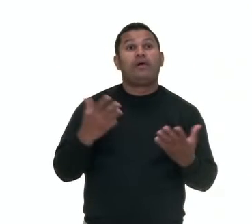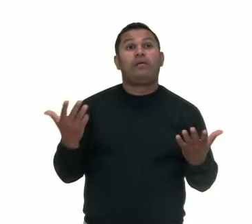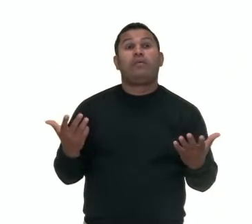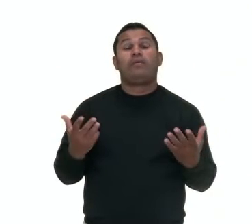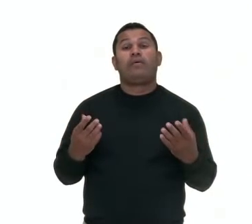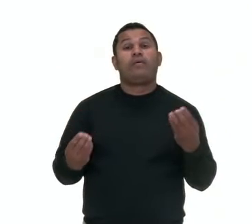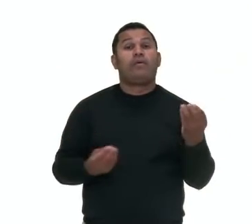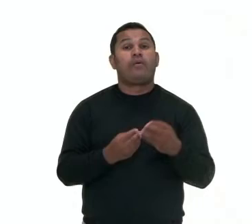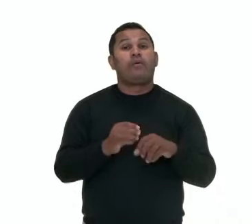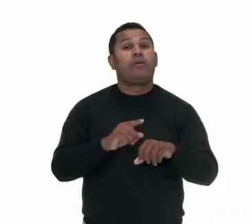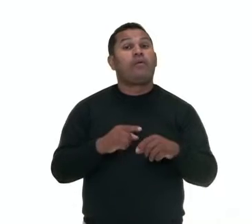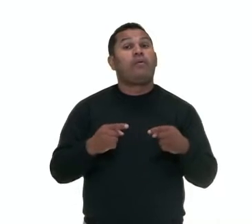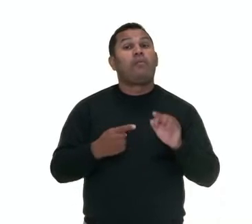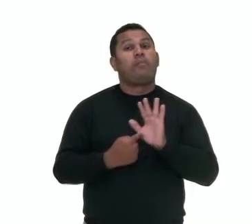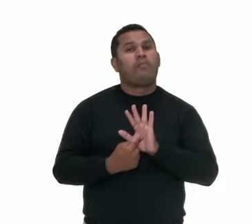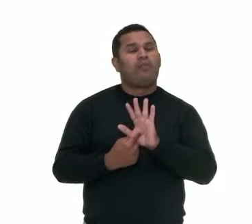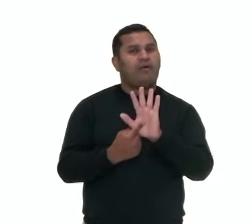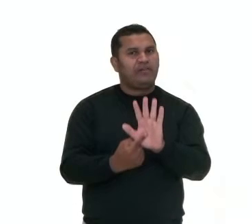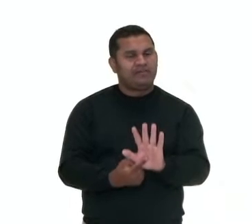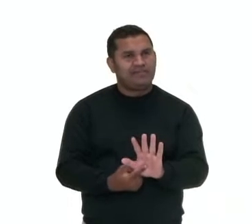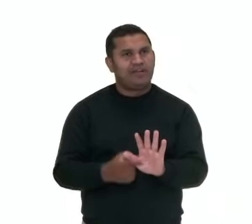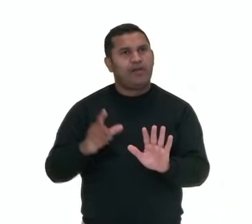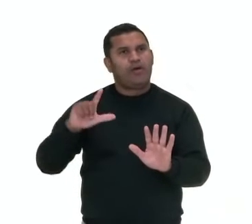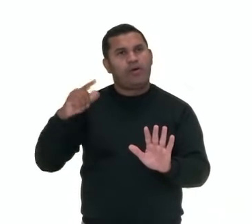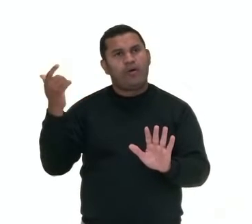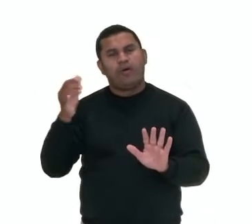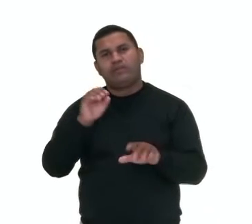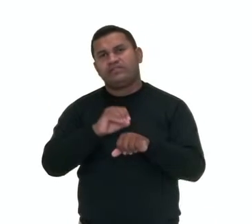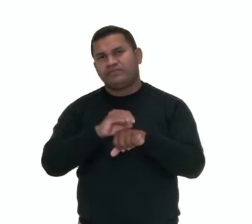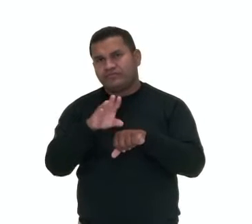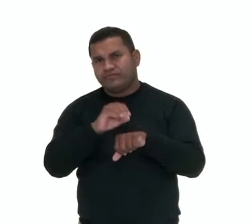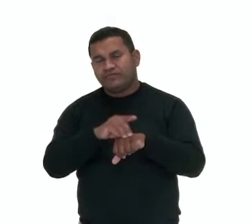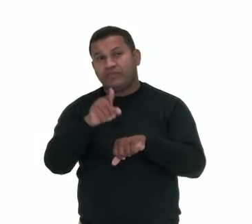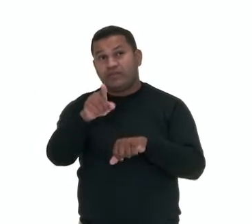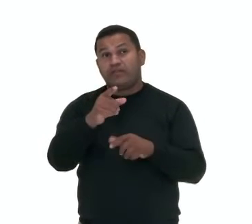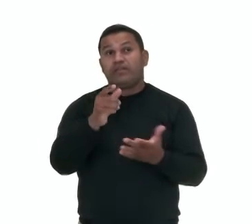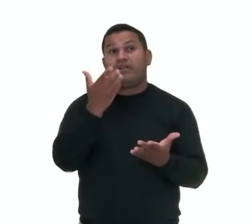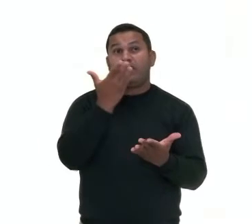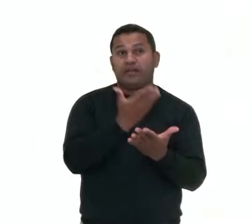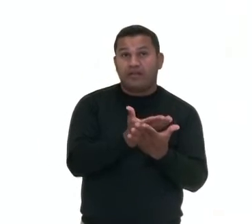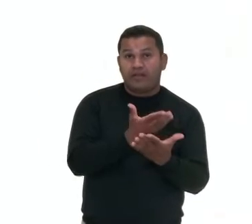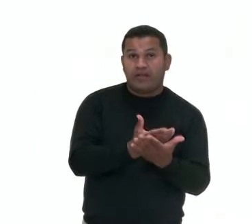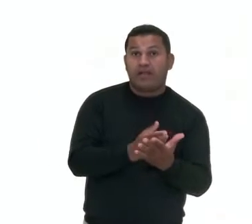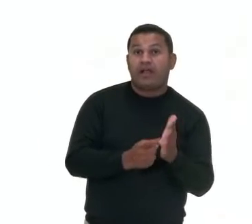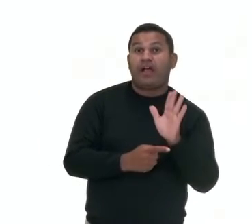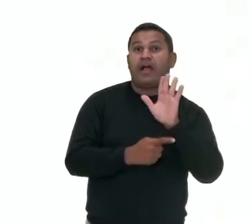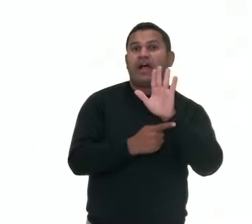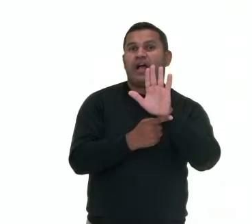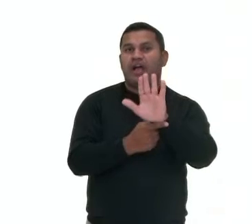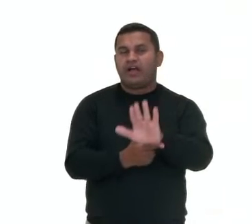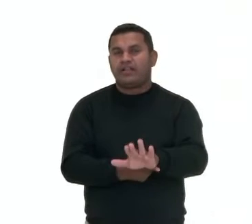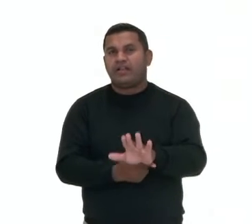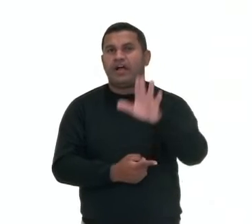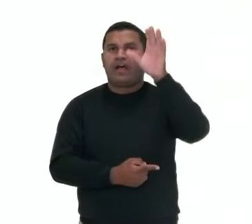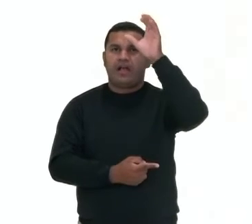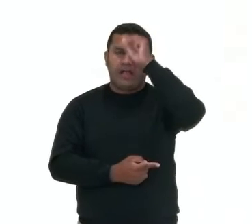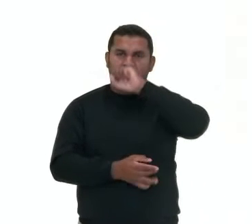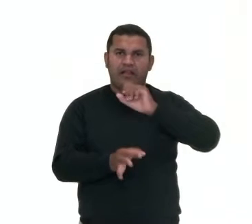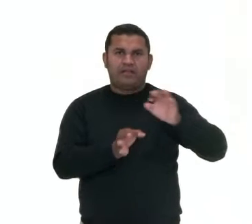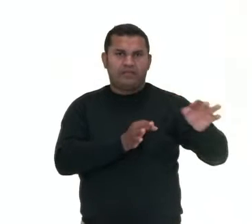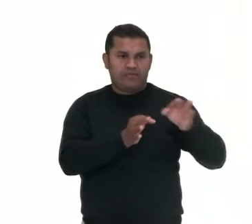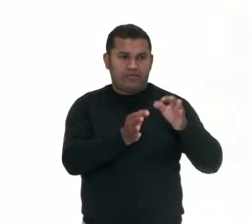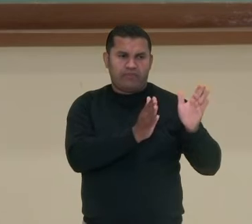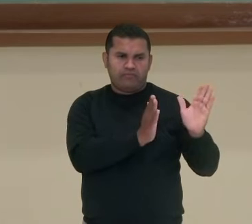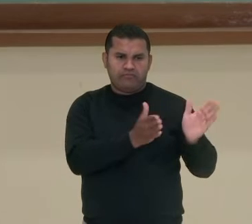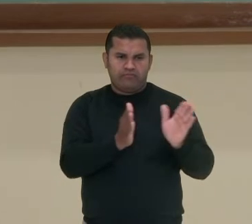Aponte outras dicas citadas nesta aula que podem te ajudar no melhor cronograma